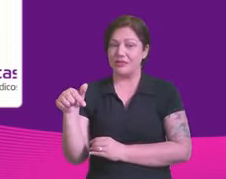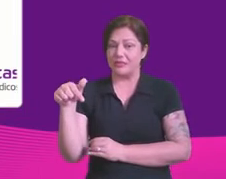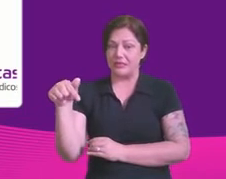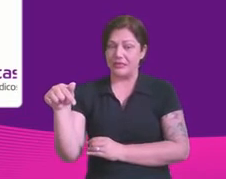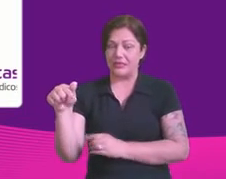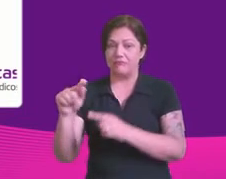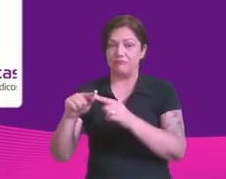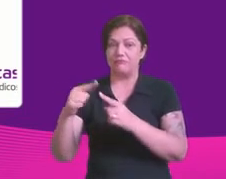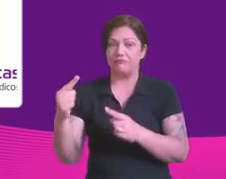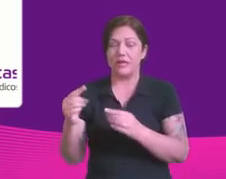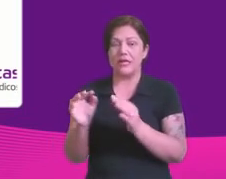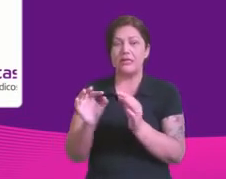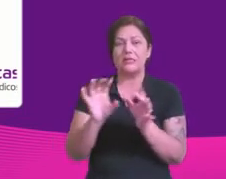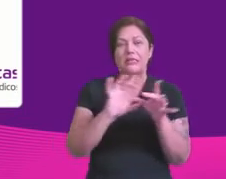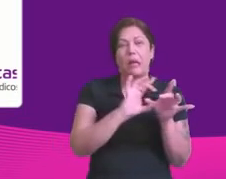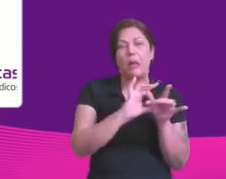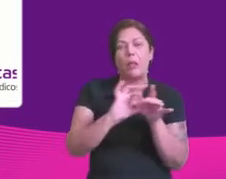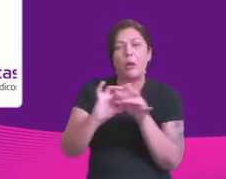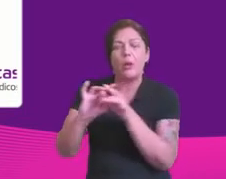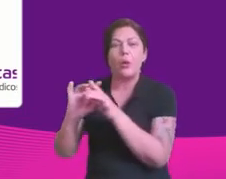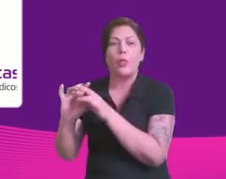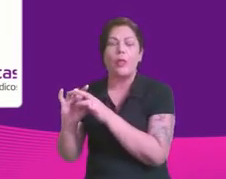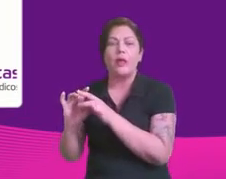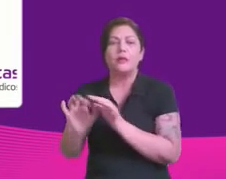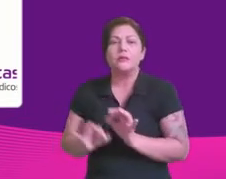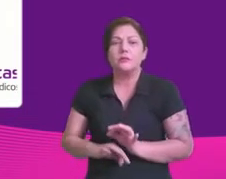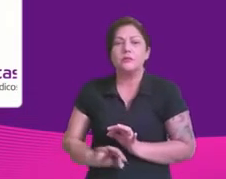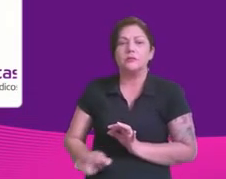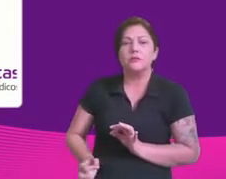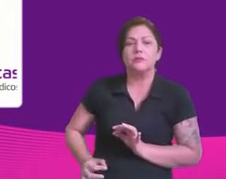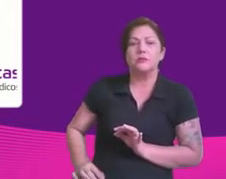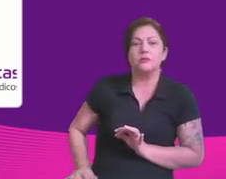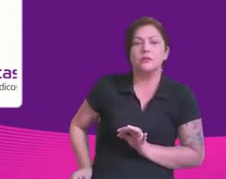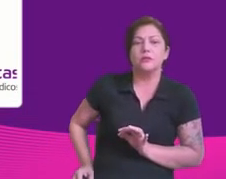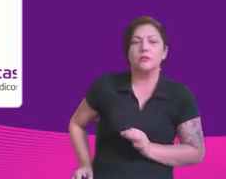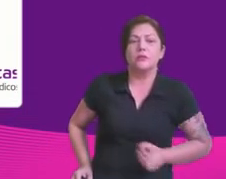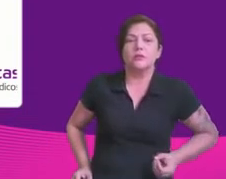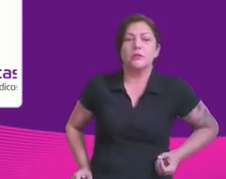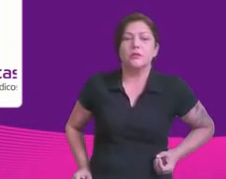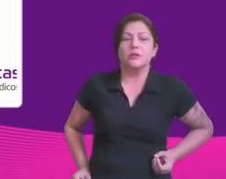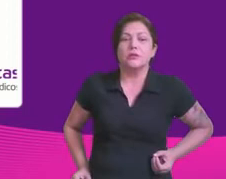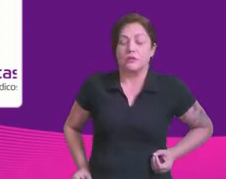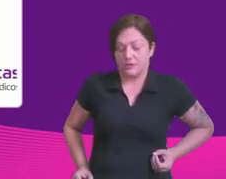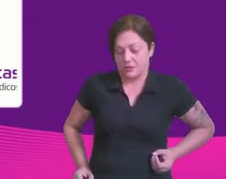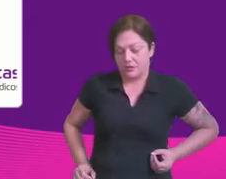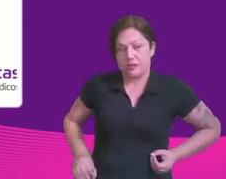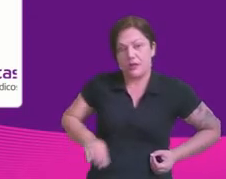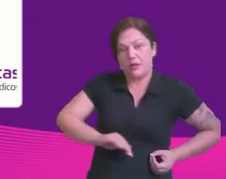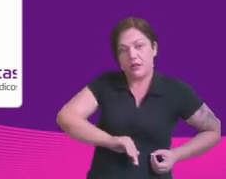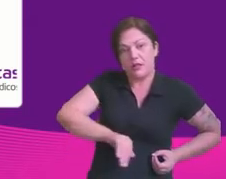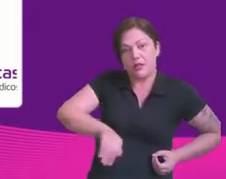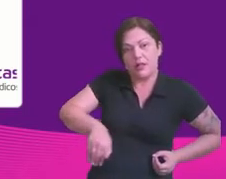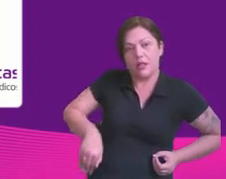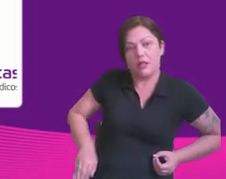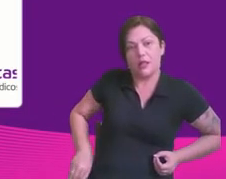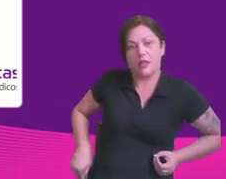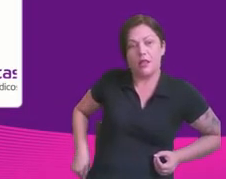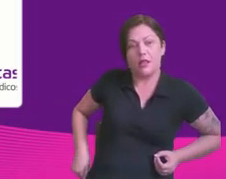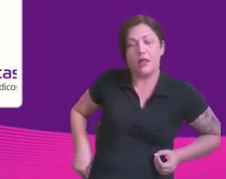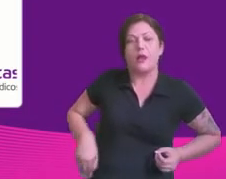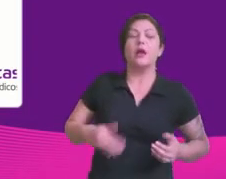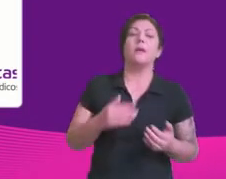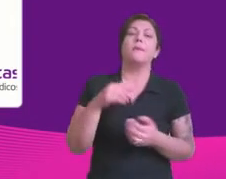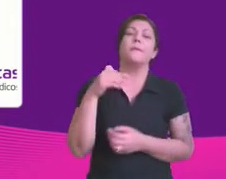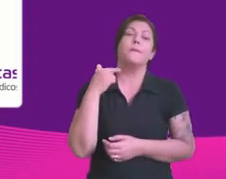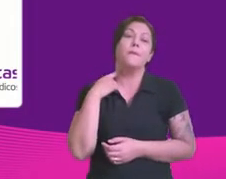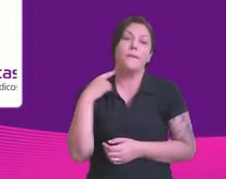recidiva ovariana e peritoneal, ela foi levada a uma cirurgia em maio desse ano,